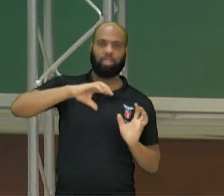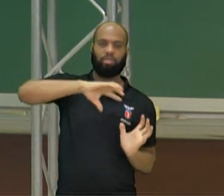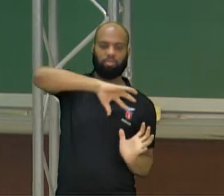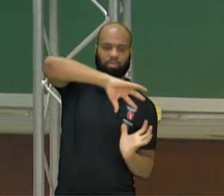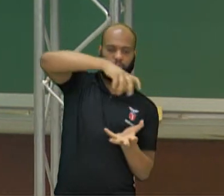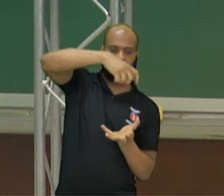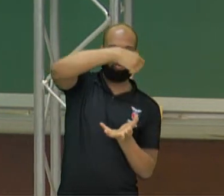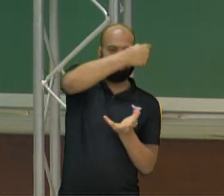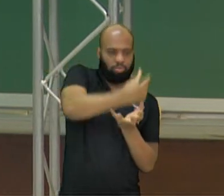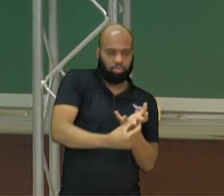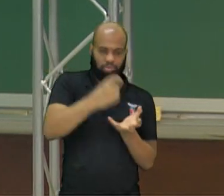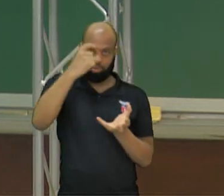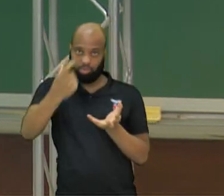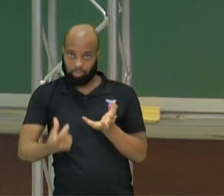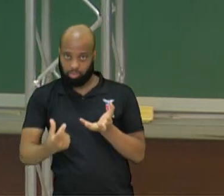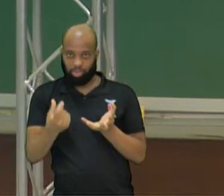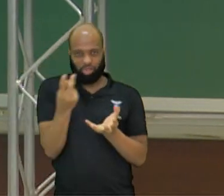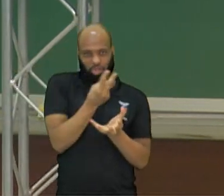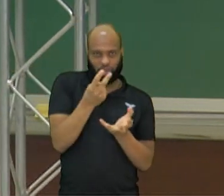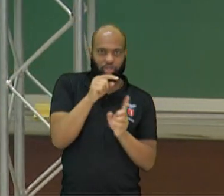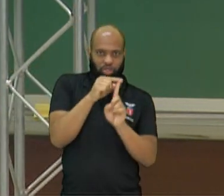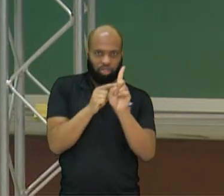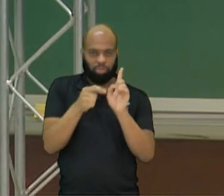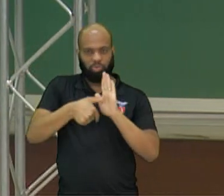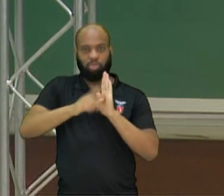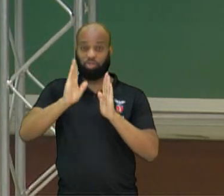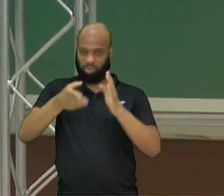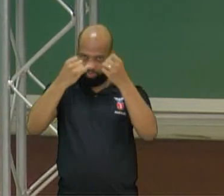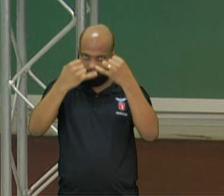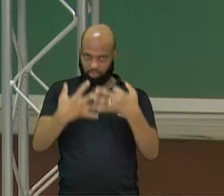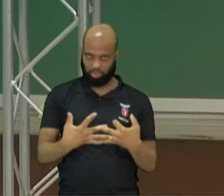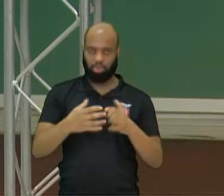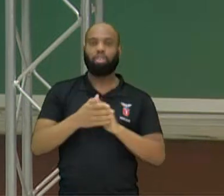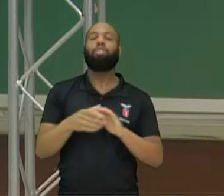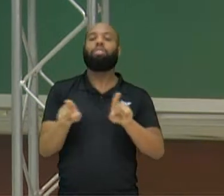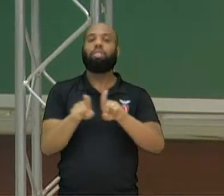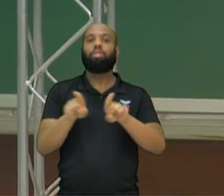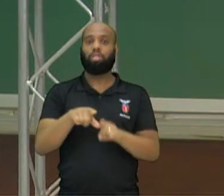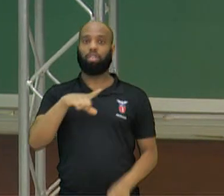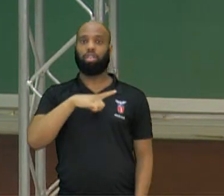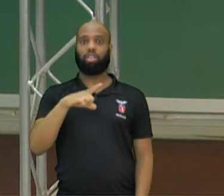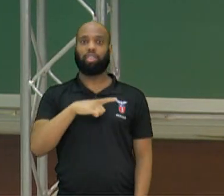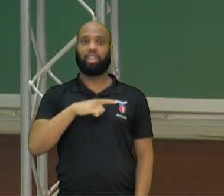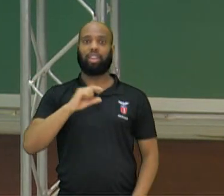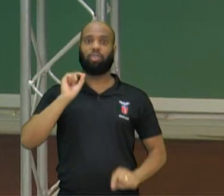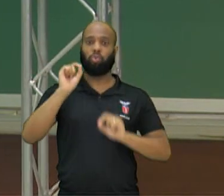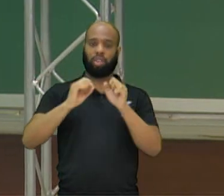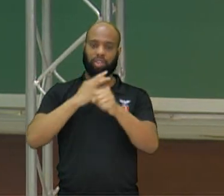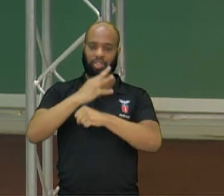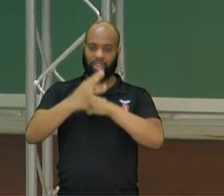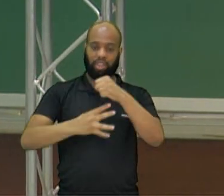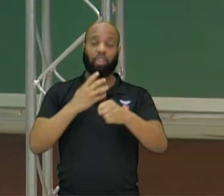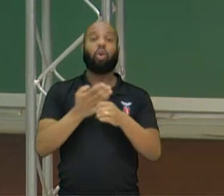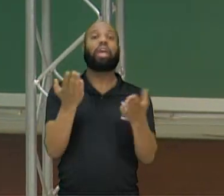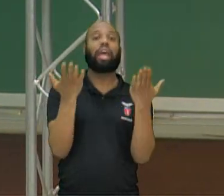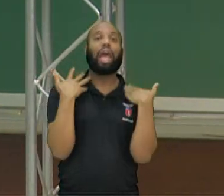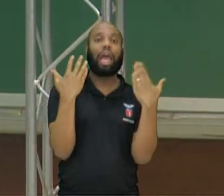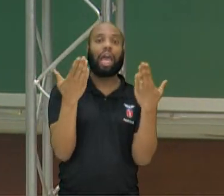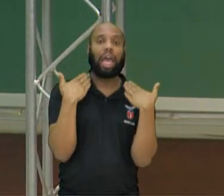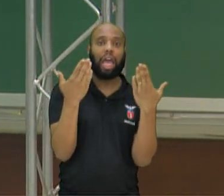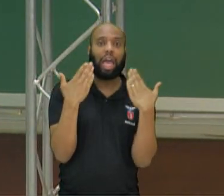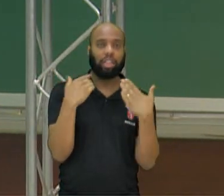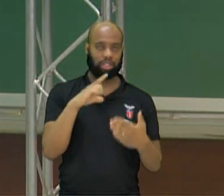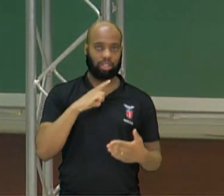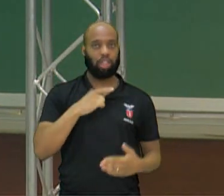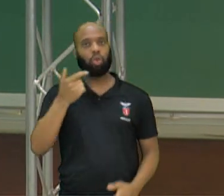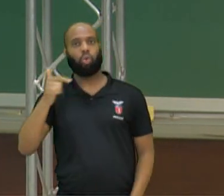Capricórnio e também que nós vamos ter duas estações do ano bem definidas. Uma que é quente e úmida, que é o verão,